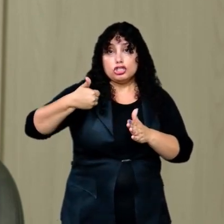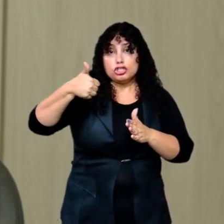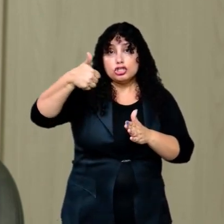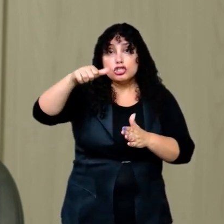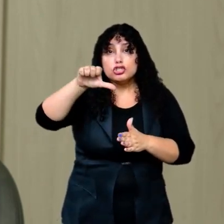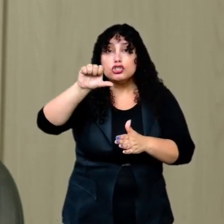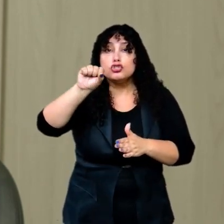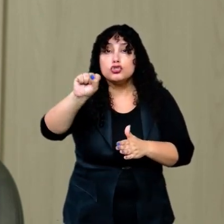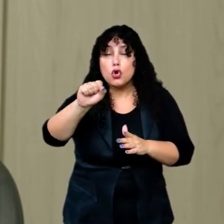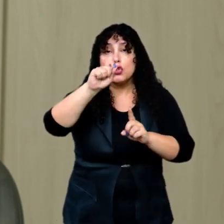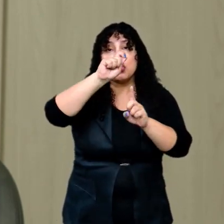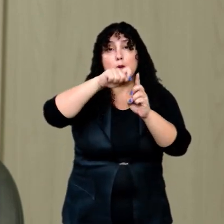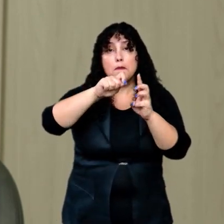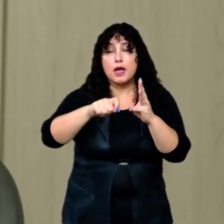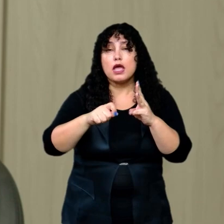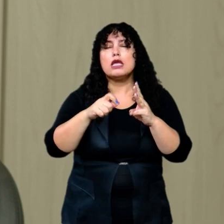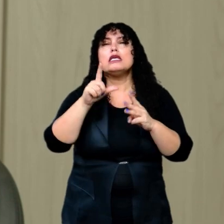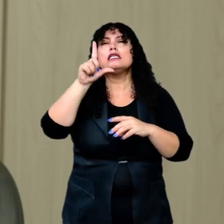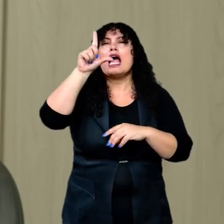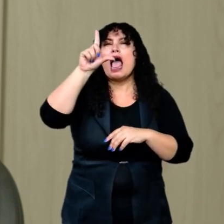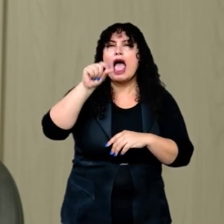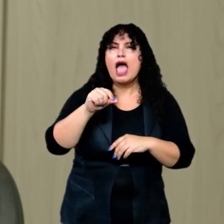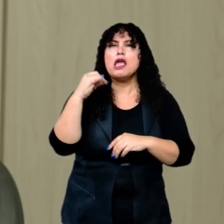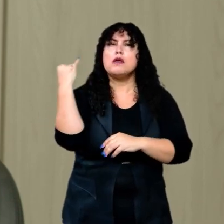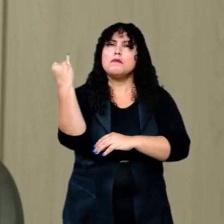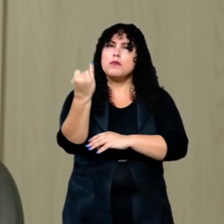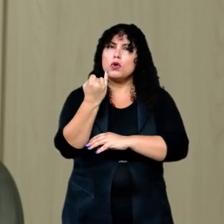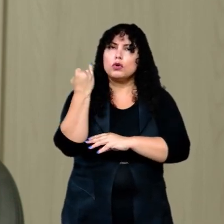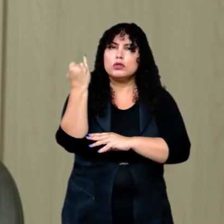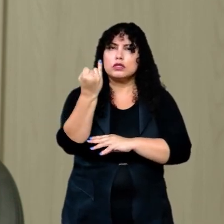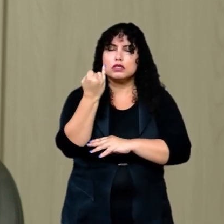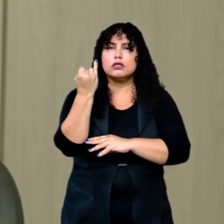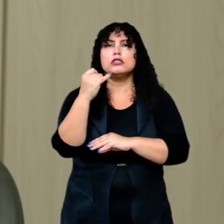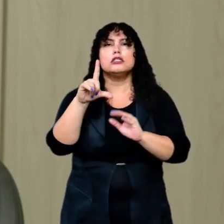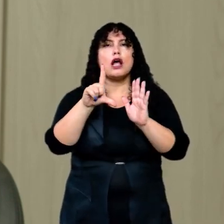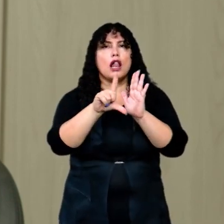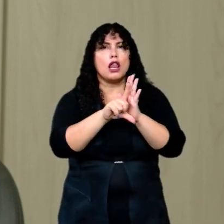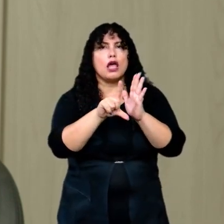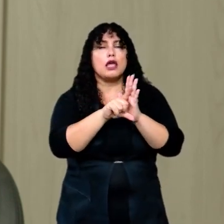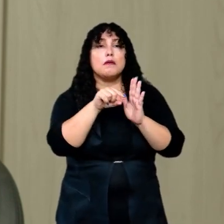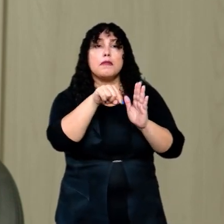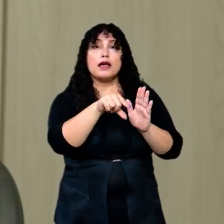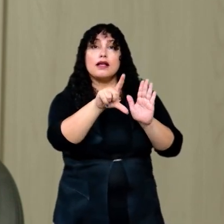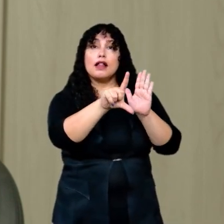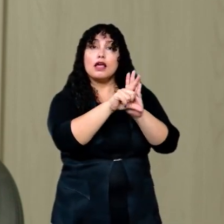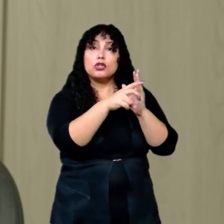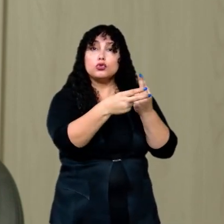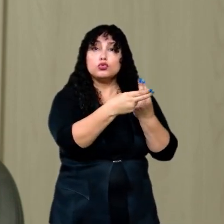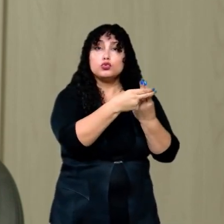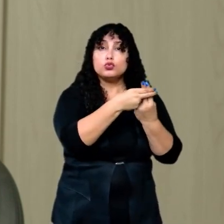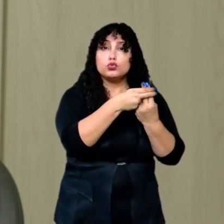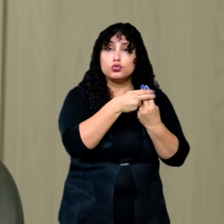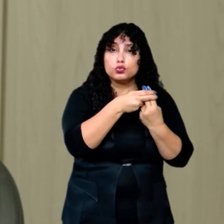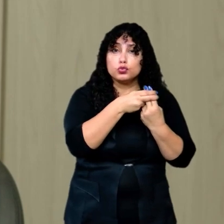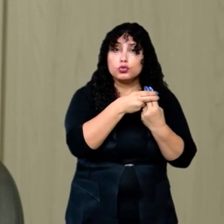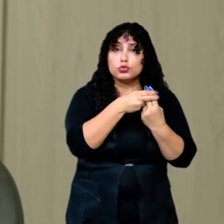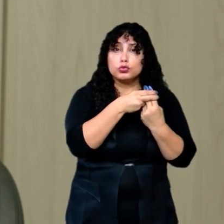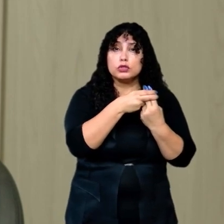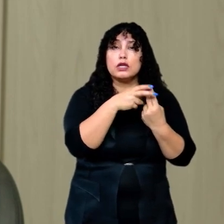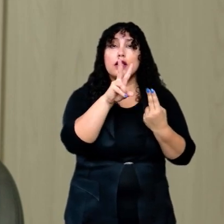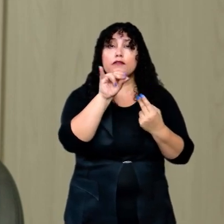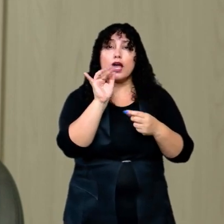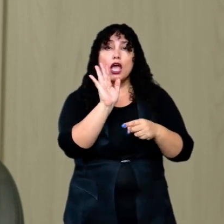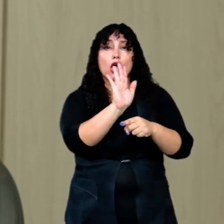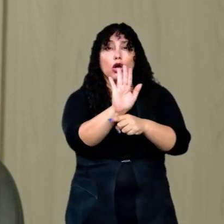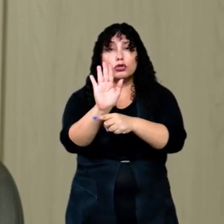ela é uma lei extremamente importante, mas essa lei do SUS, ela vai contribuir